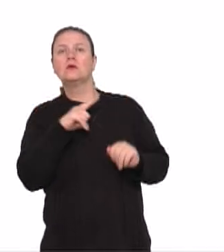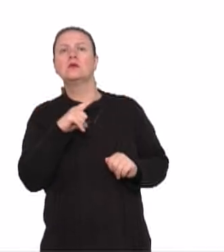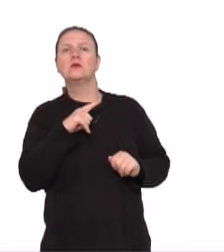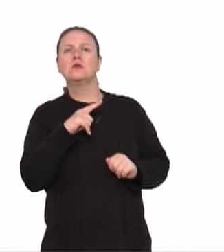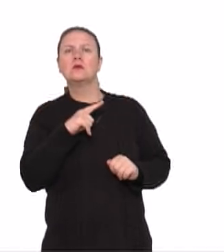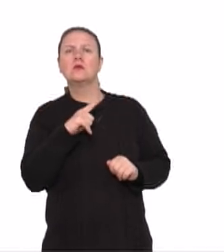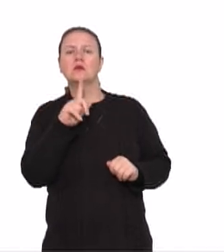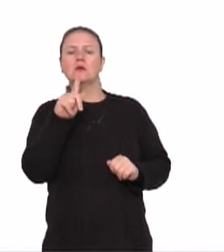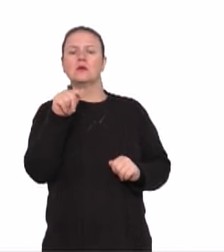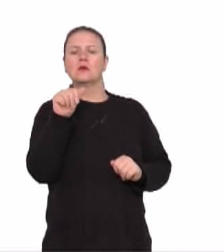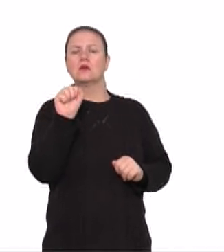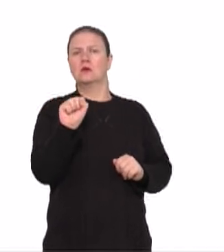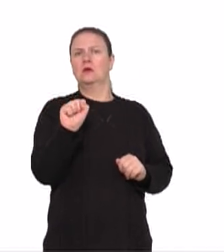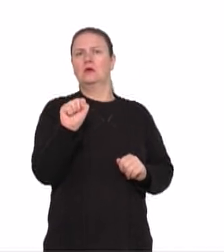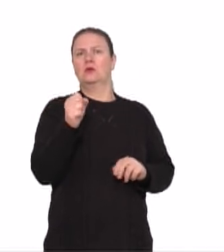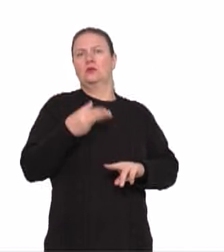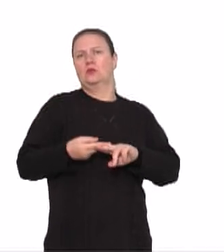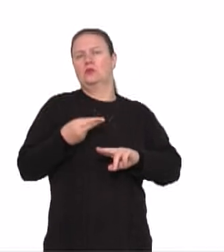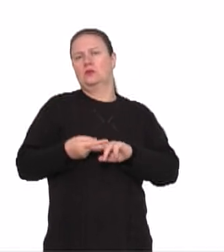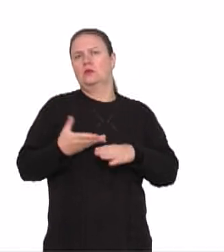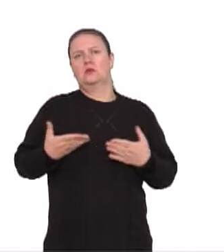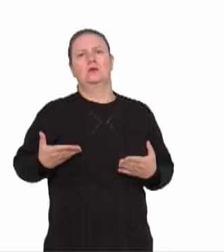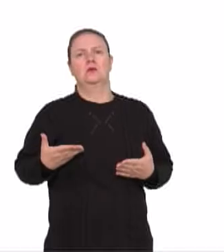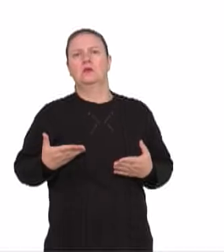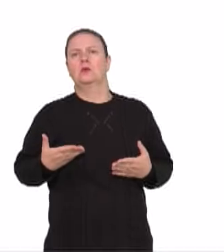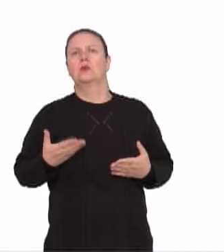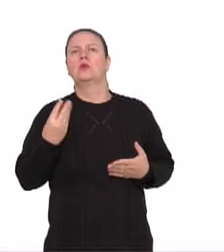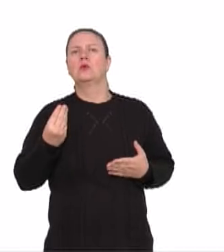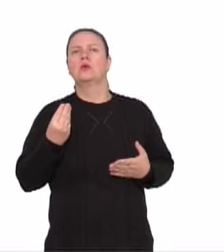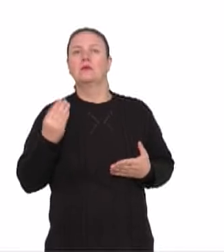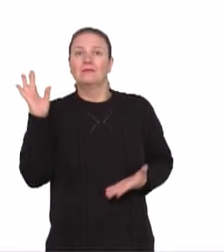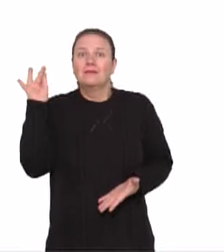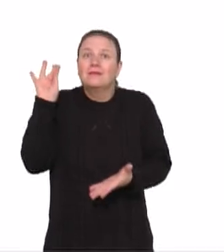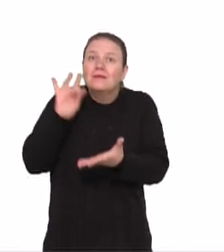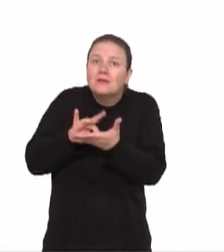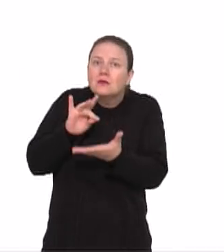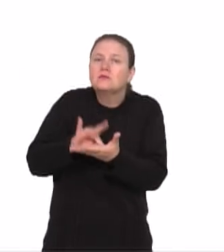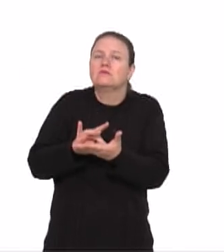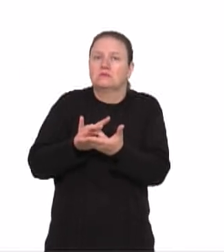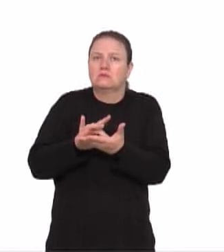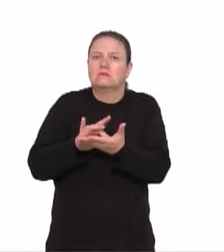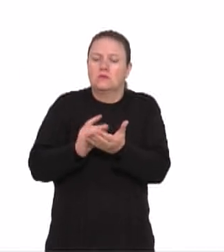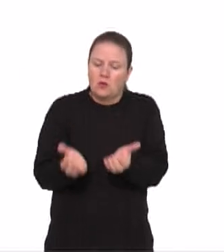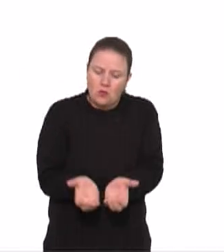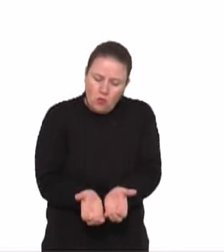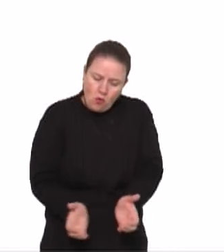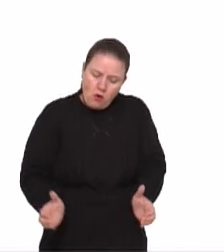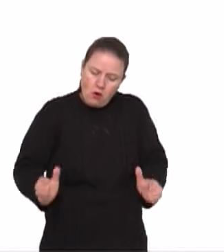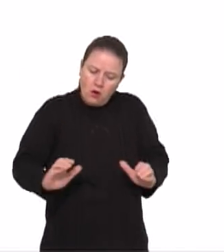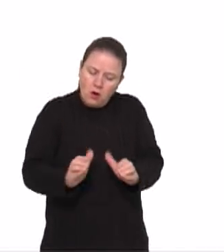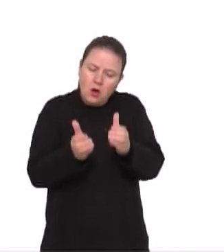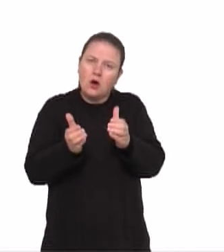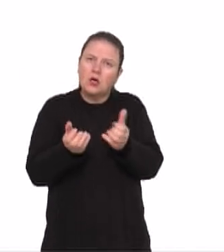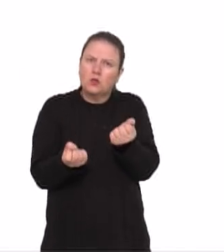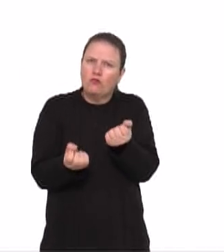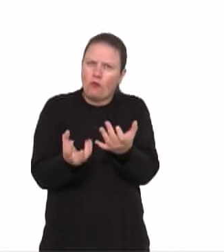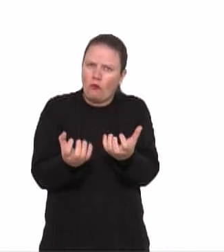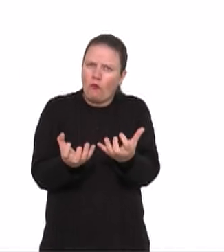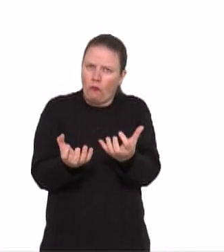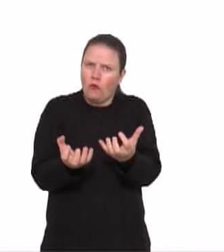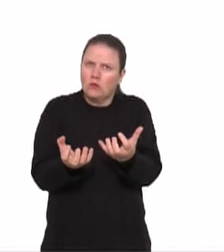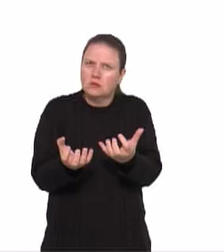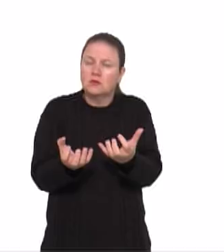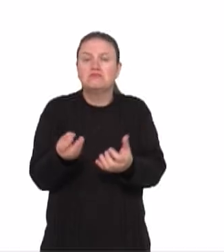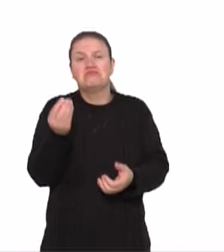temos gás sendo utilizado no sentido real, no sentido literal, né? E também fazendo ali